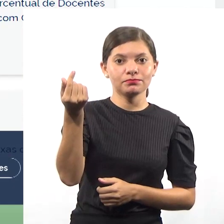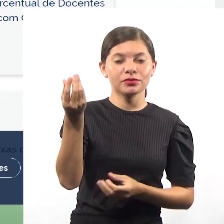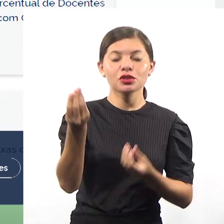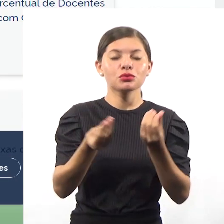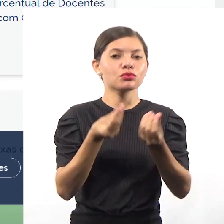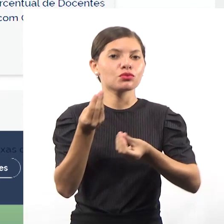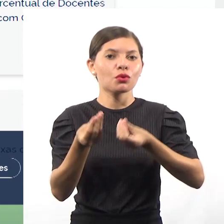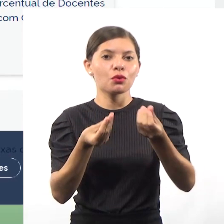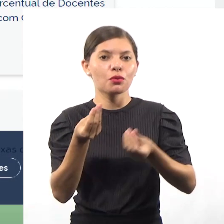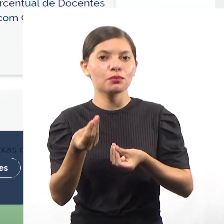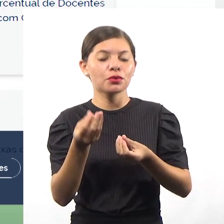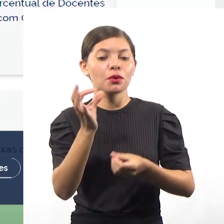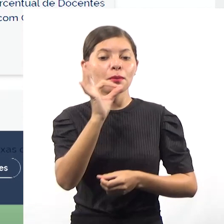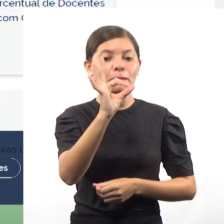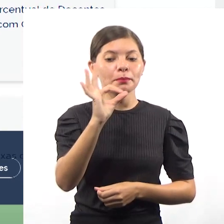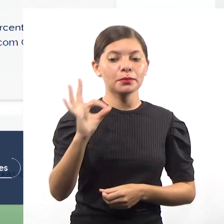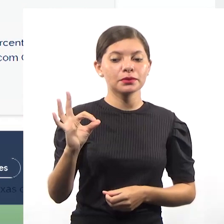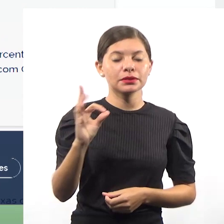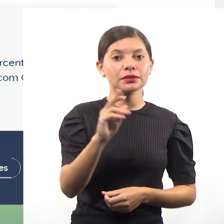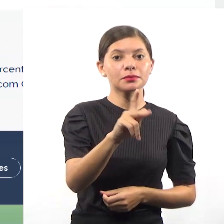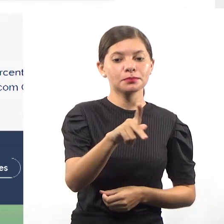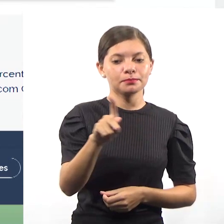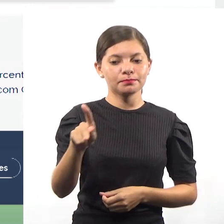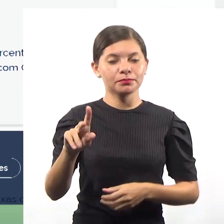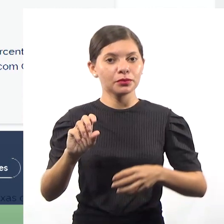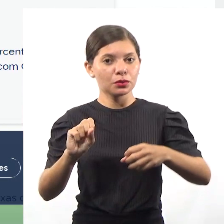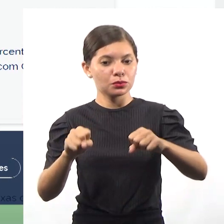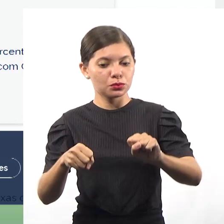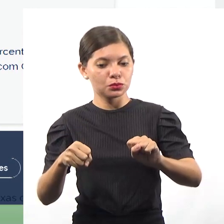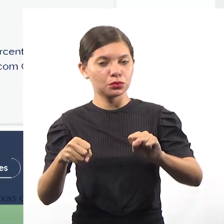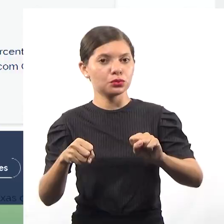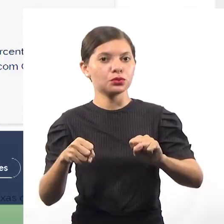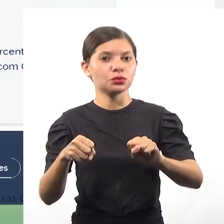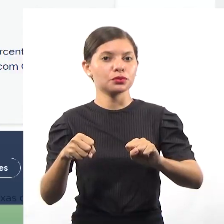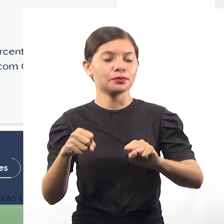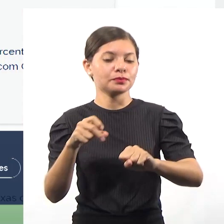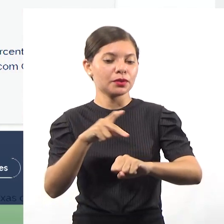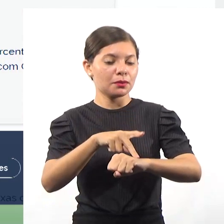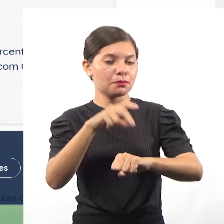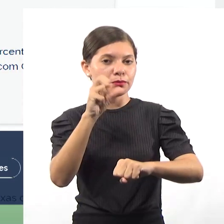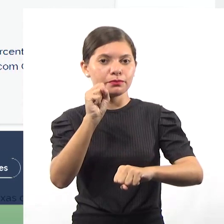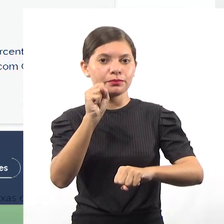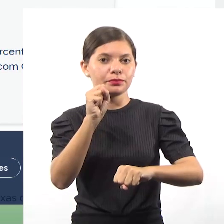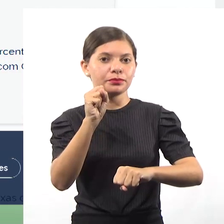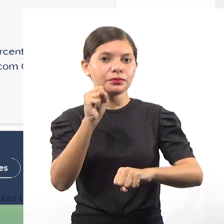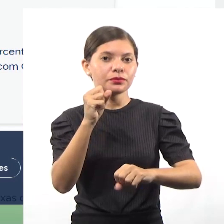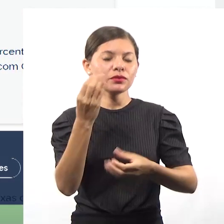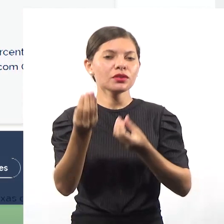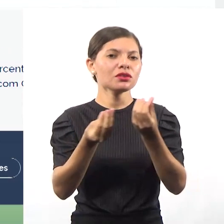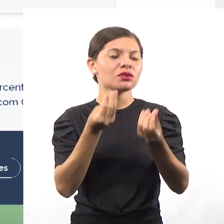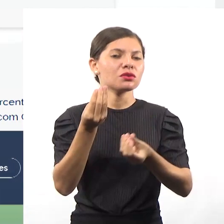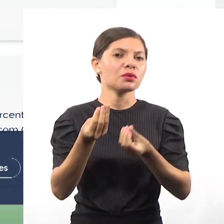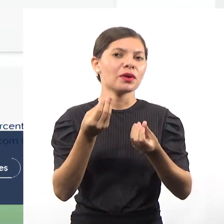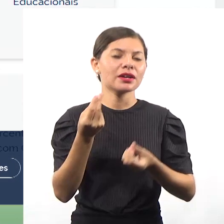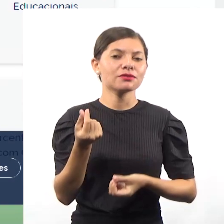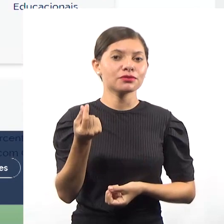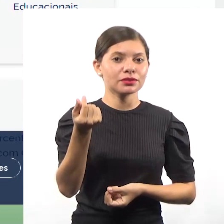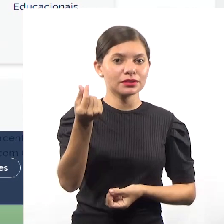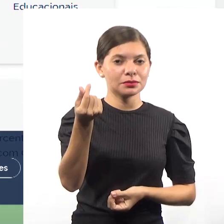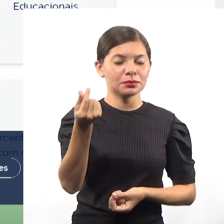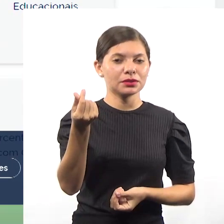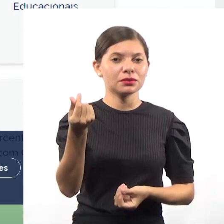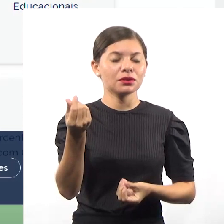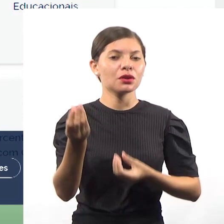o percentual de docentes com curso superior, os indicadores financeiros educacionais, ou seja, quais são as fontes de